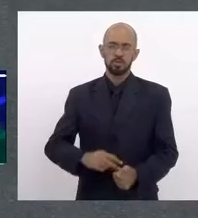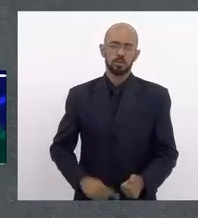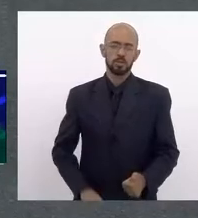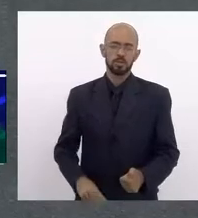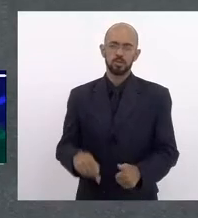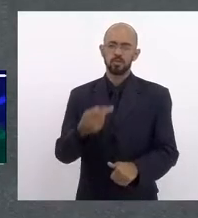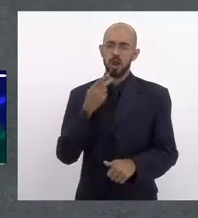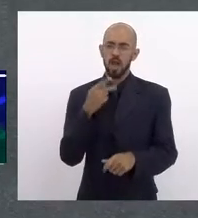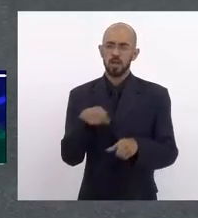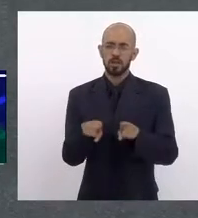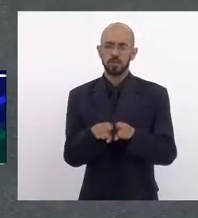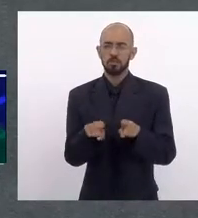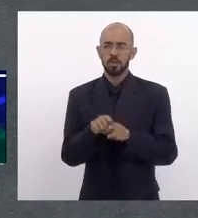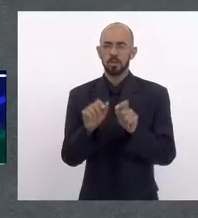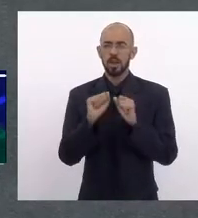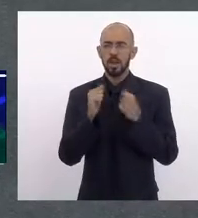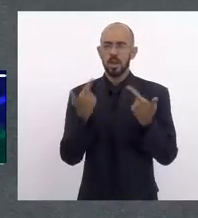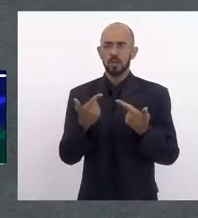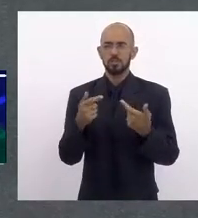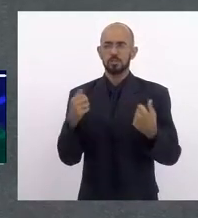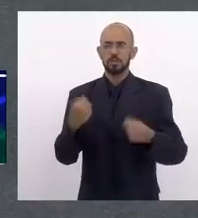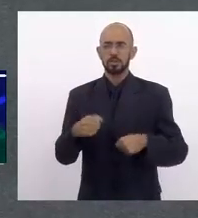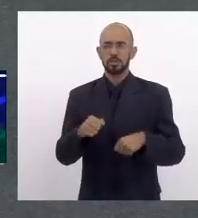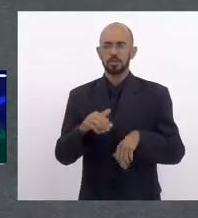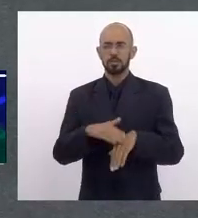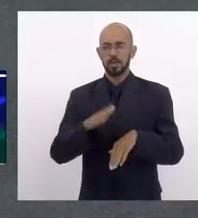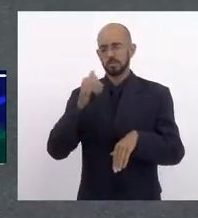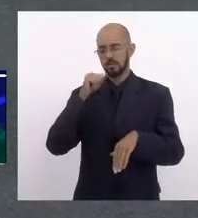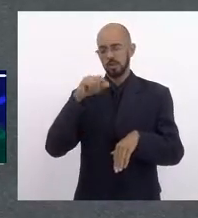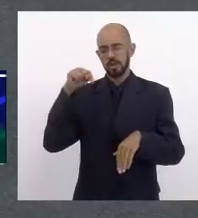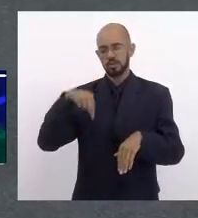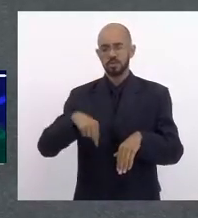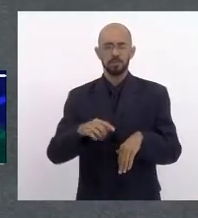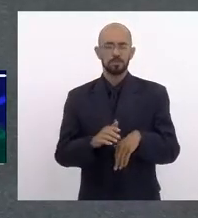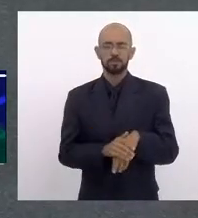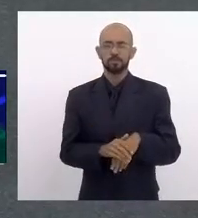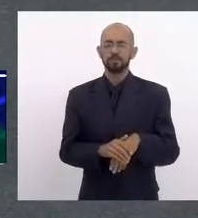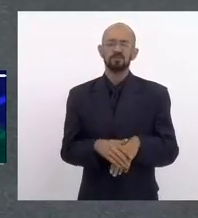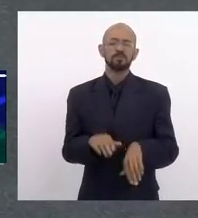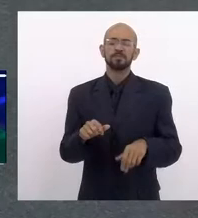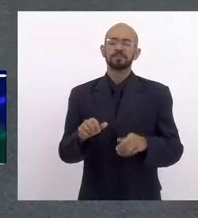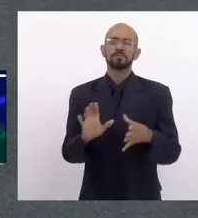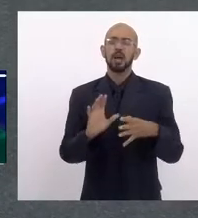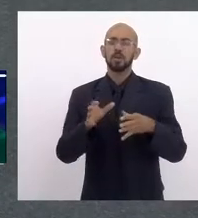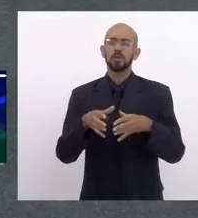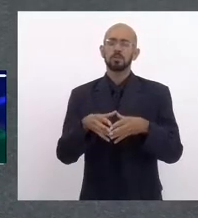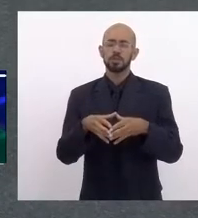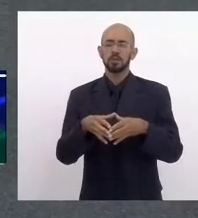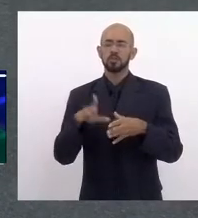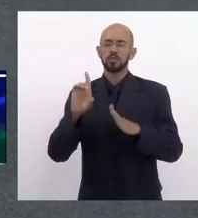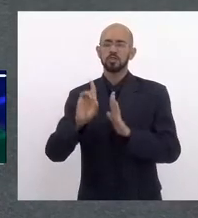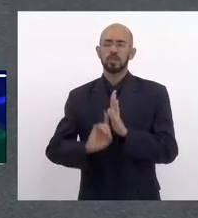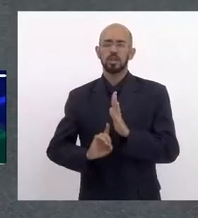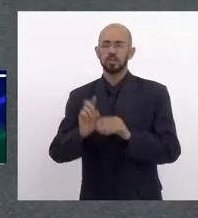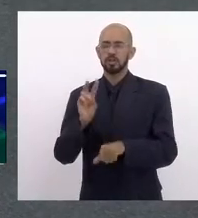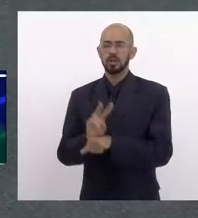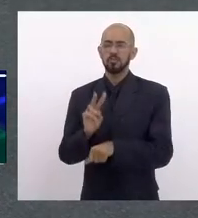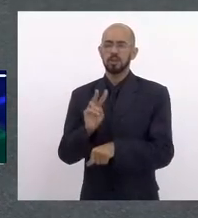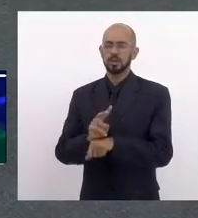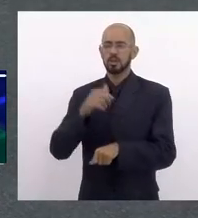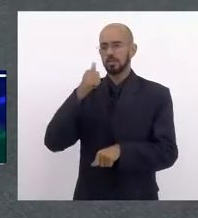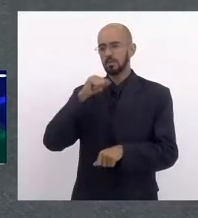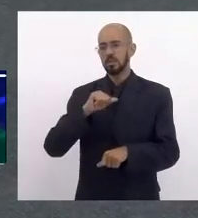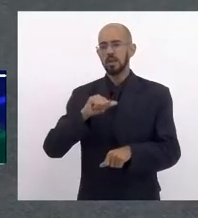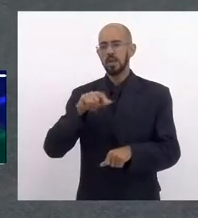né, que a Alerj precisa de mais mulheres aqui dentro. Então, o parecer da Comissão de Direitos e Defesa da